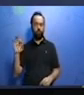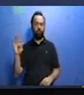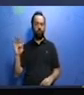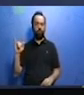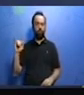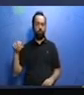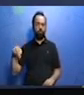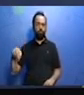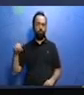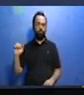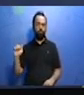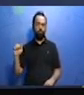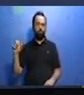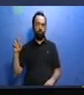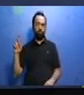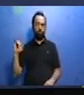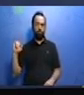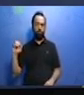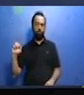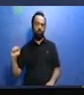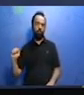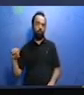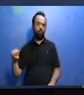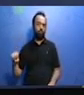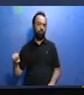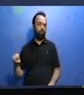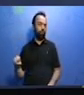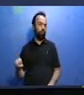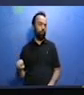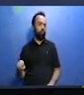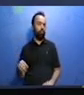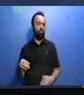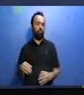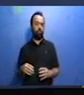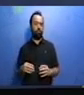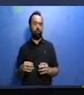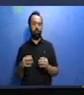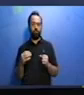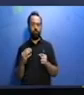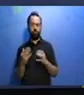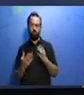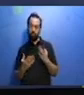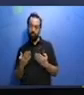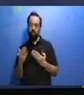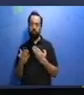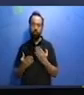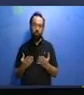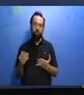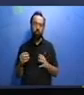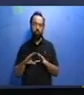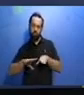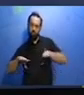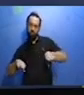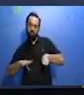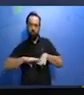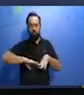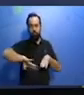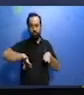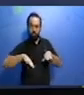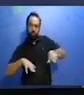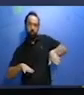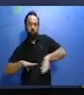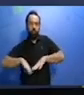refinarias, o petróleo cru é processado para dar origem a diversos produtos. O processo de separação, né,